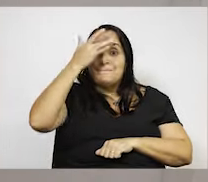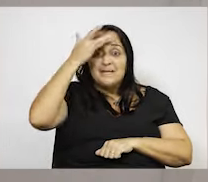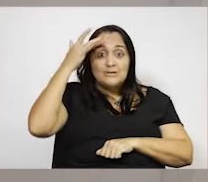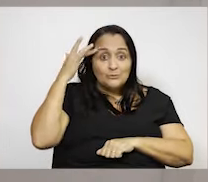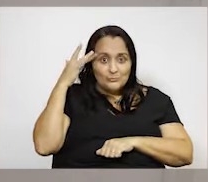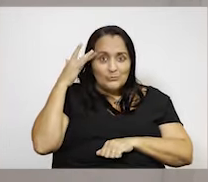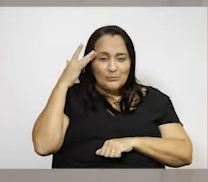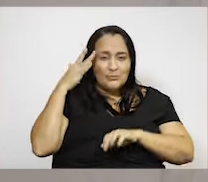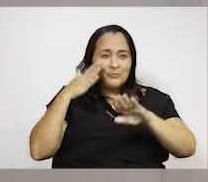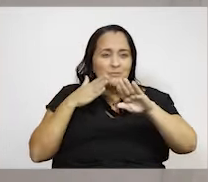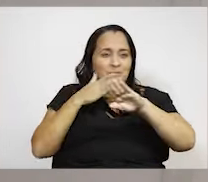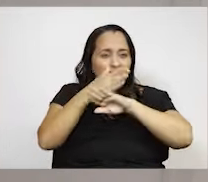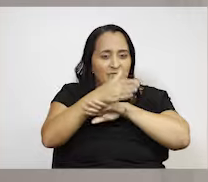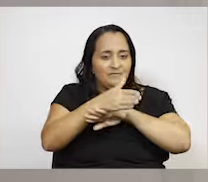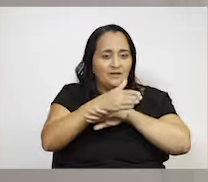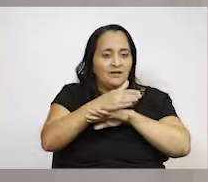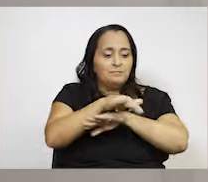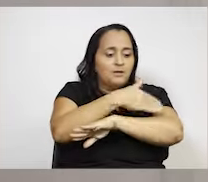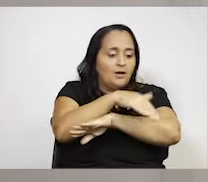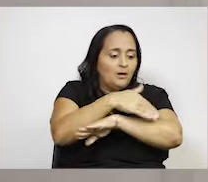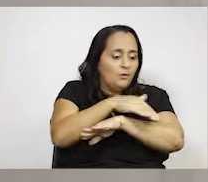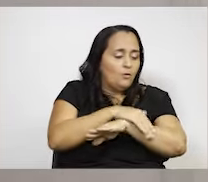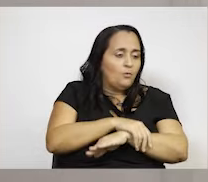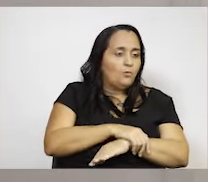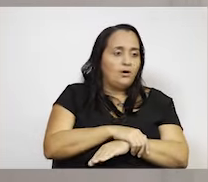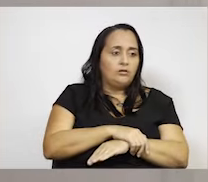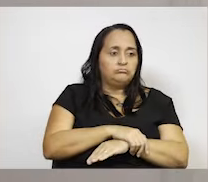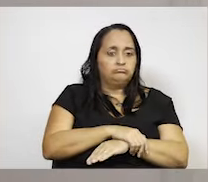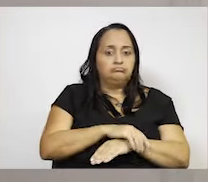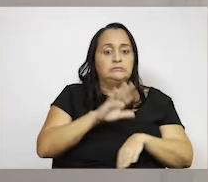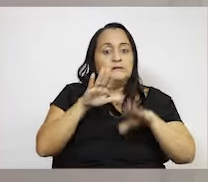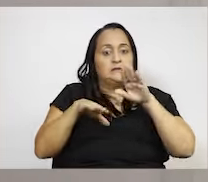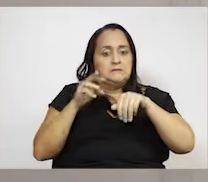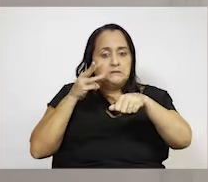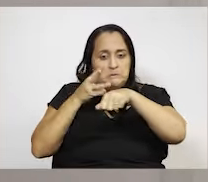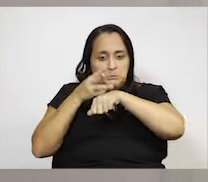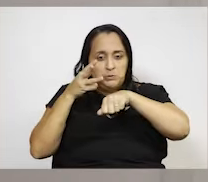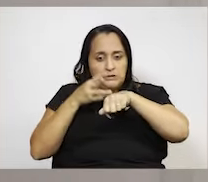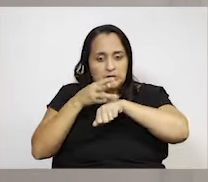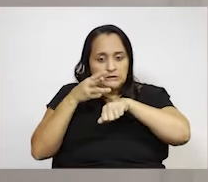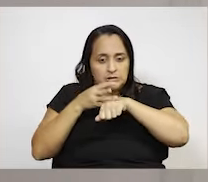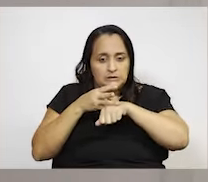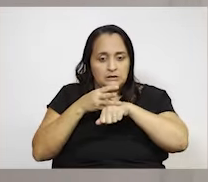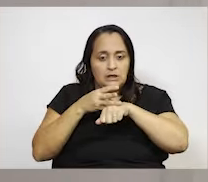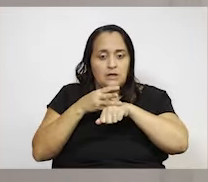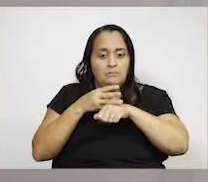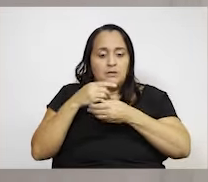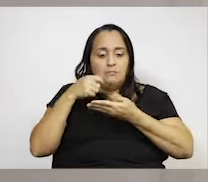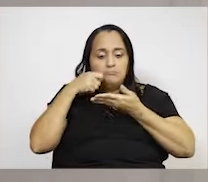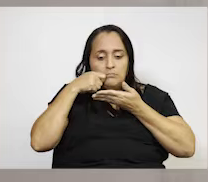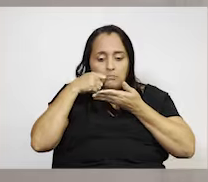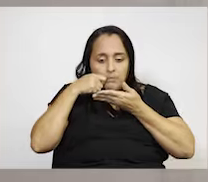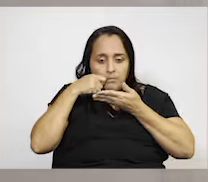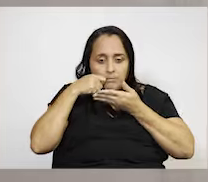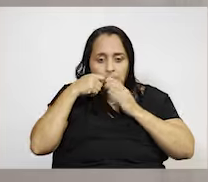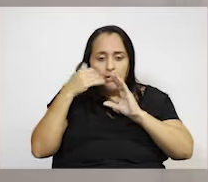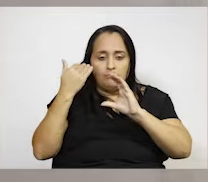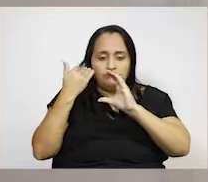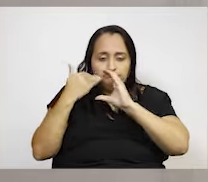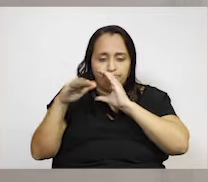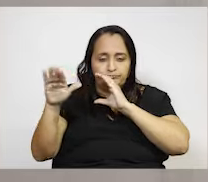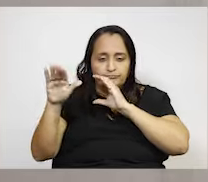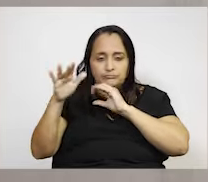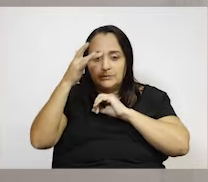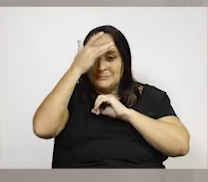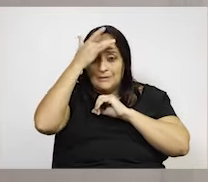aqueles repórter que vai para a rua, eles mandam, às vezes pelo WhatsApp, às vezes por áudio, eles mandam a matéria para uma